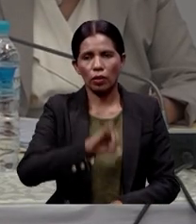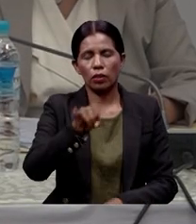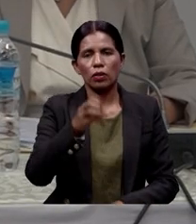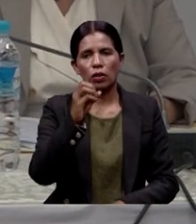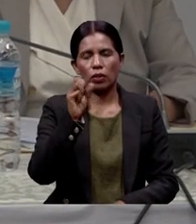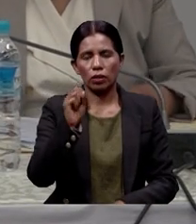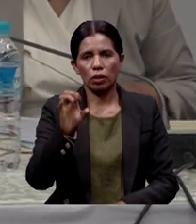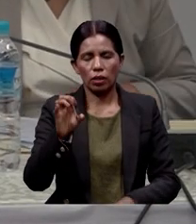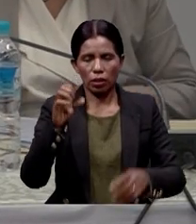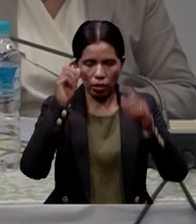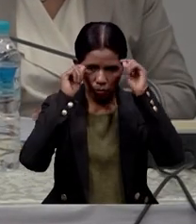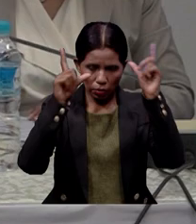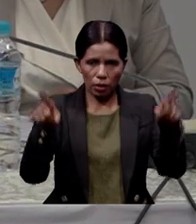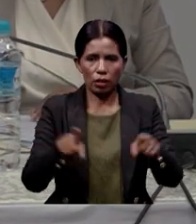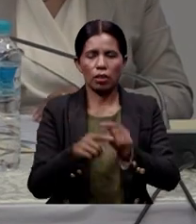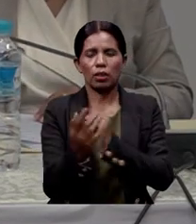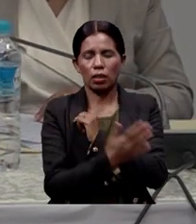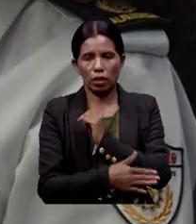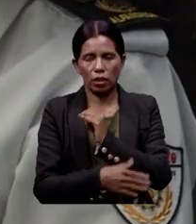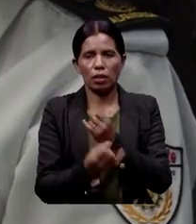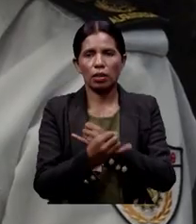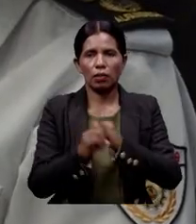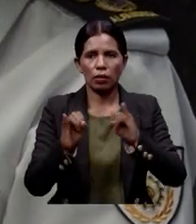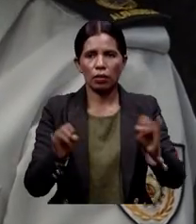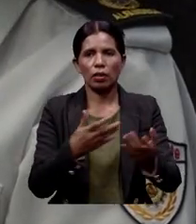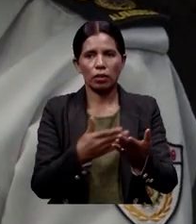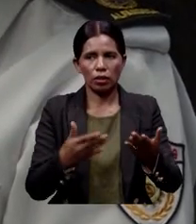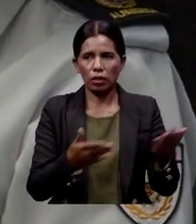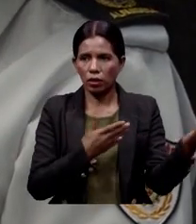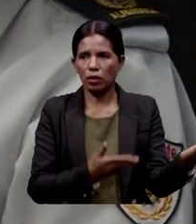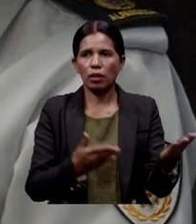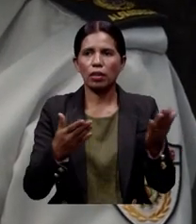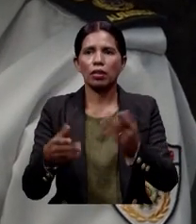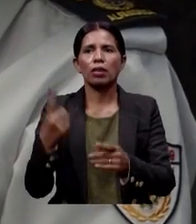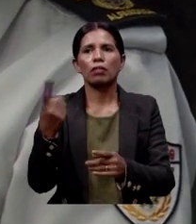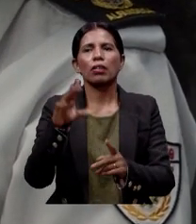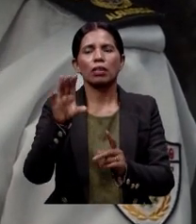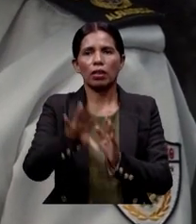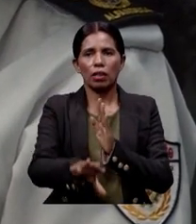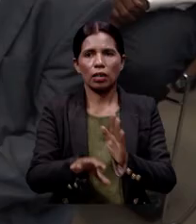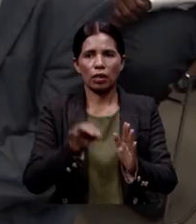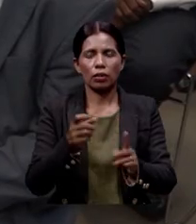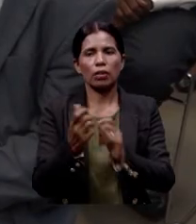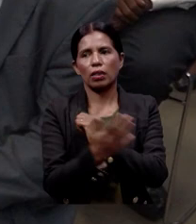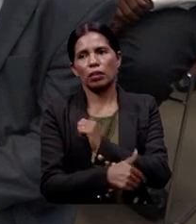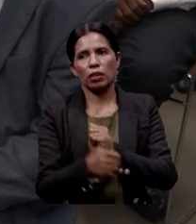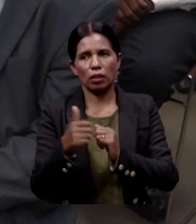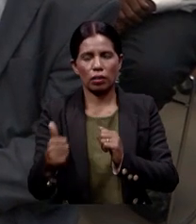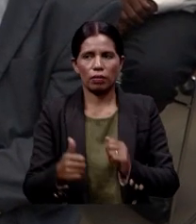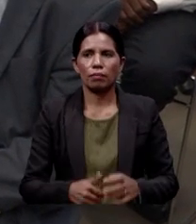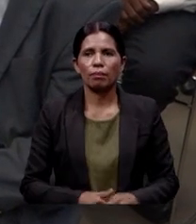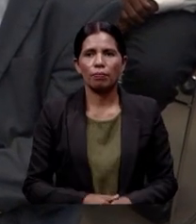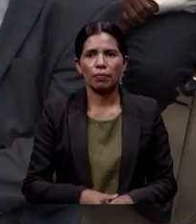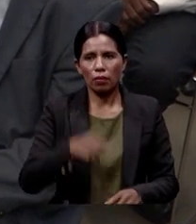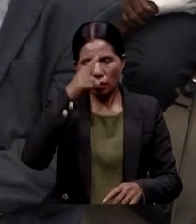acrescenta Timor-Leste no dar nação nebe, uma dependência basta sem importação, sempre reta no impacto em ir a nação selo, caixa e taxa.